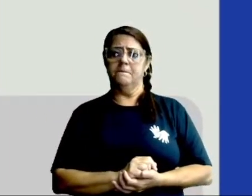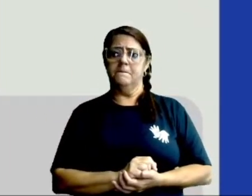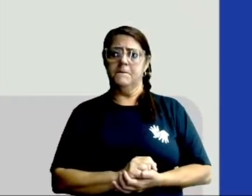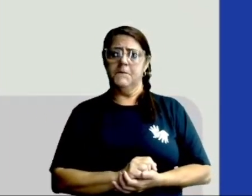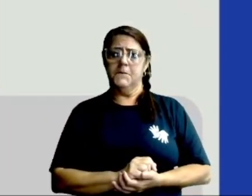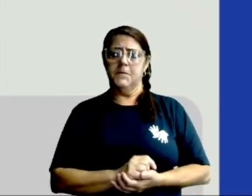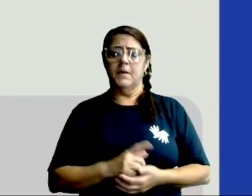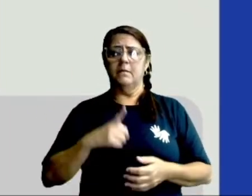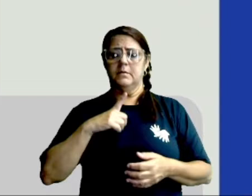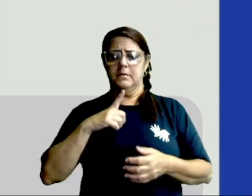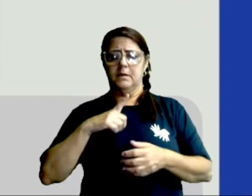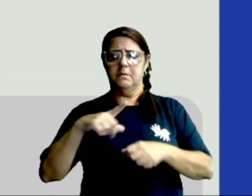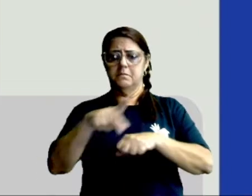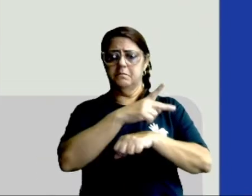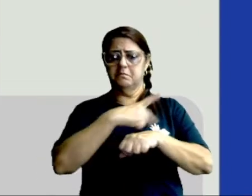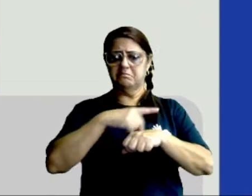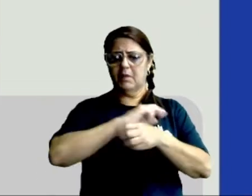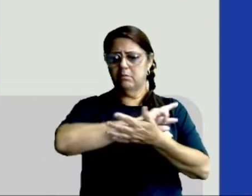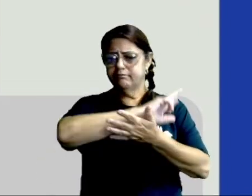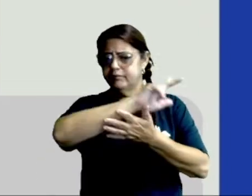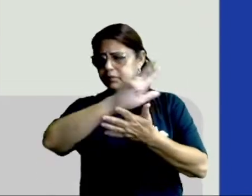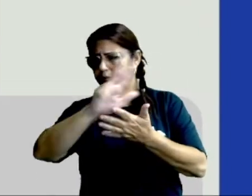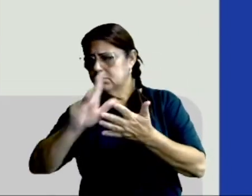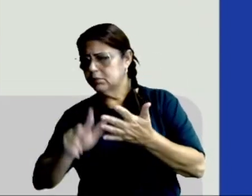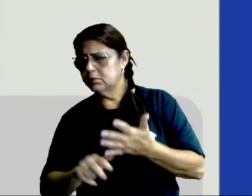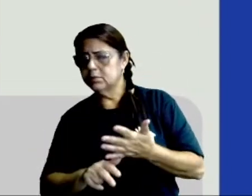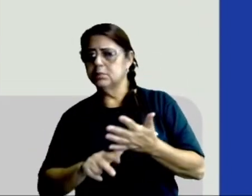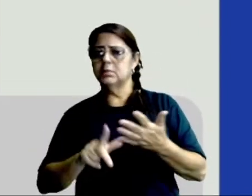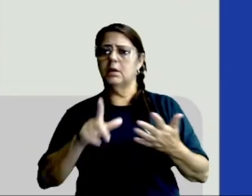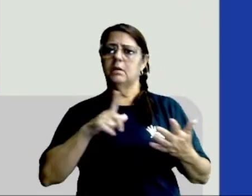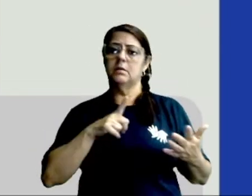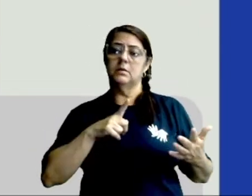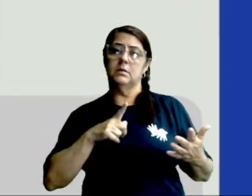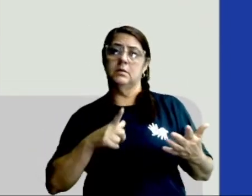são vários países, né, que ocupam